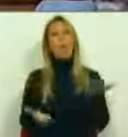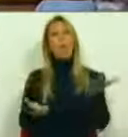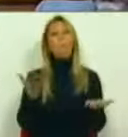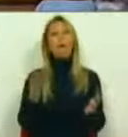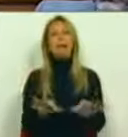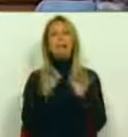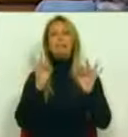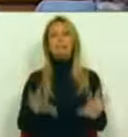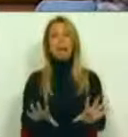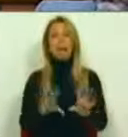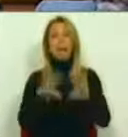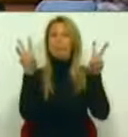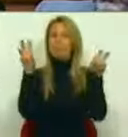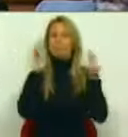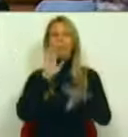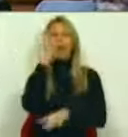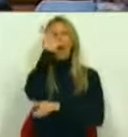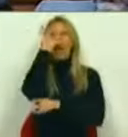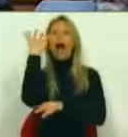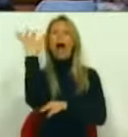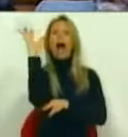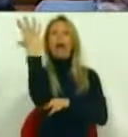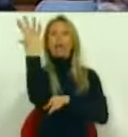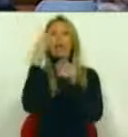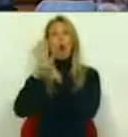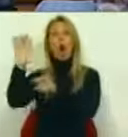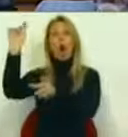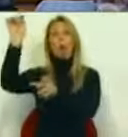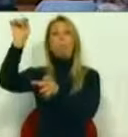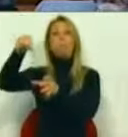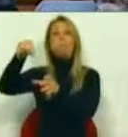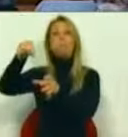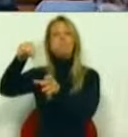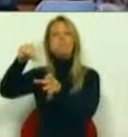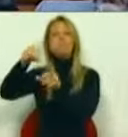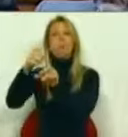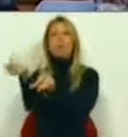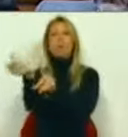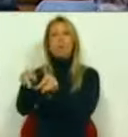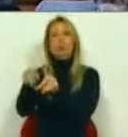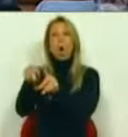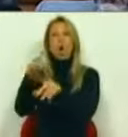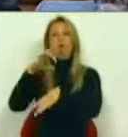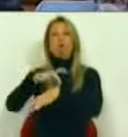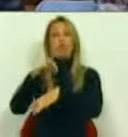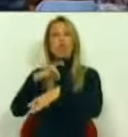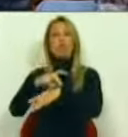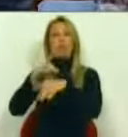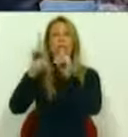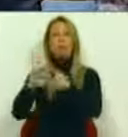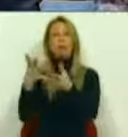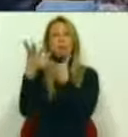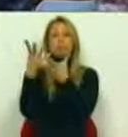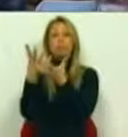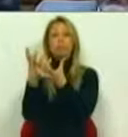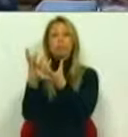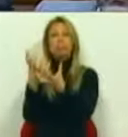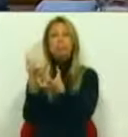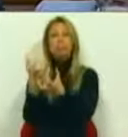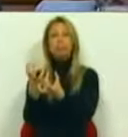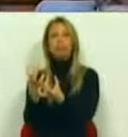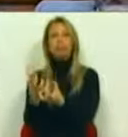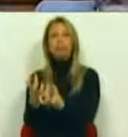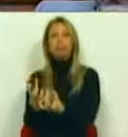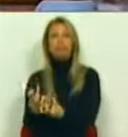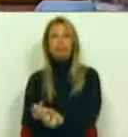árvore que é atingida no seu tronco e que começa a secar pela parte mais afastada dos seus ramos. Temos, pois, tenho o grupo parlamentar